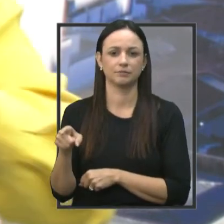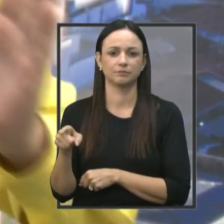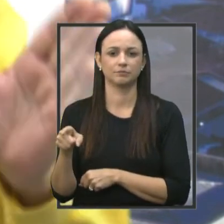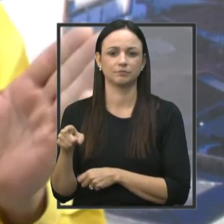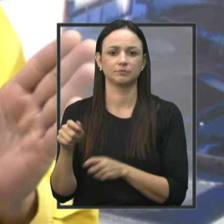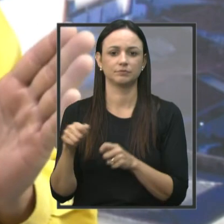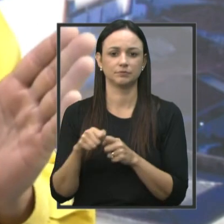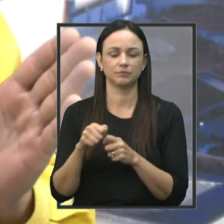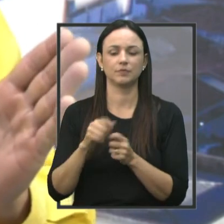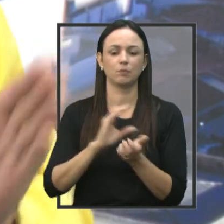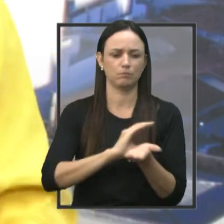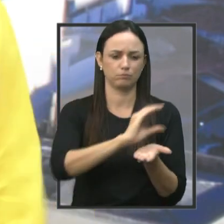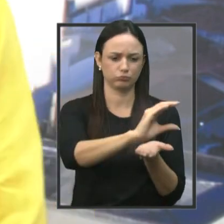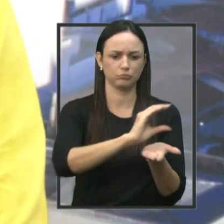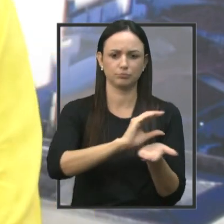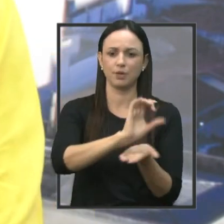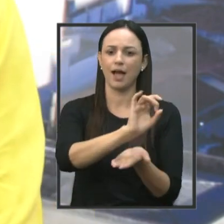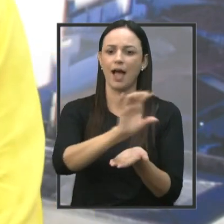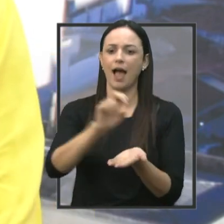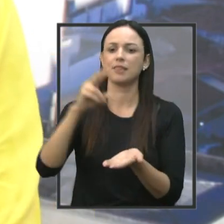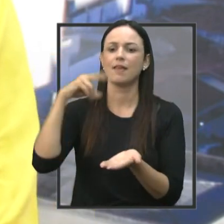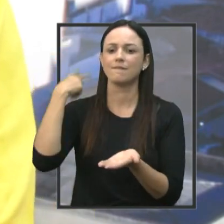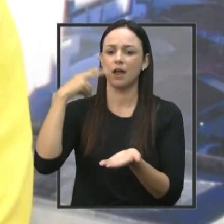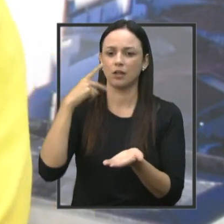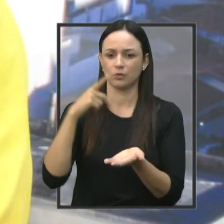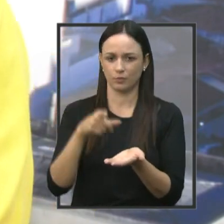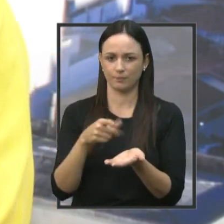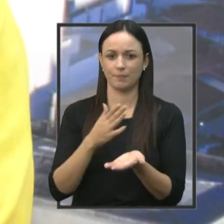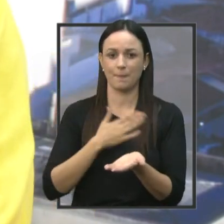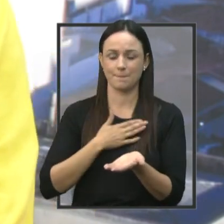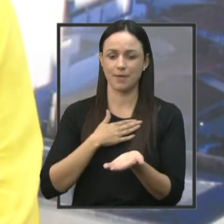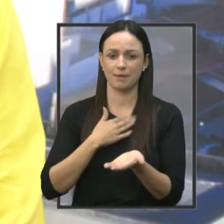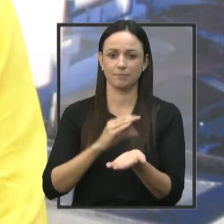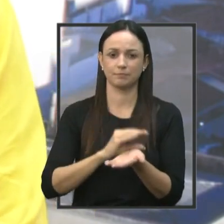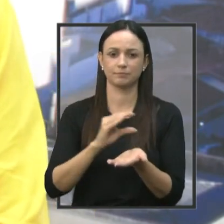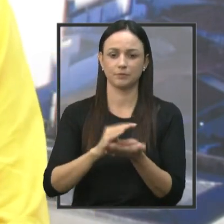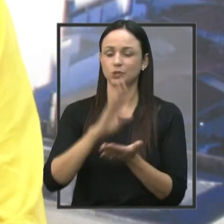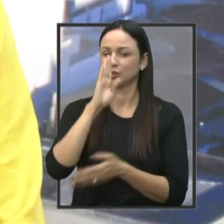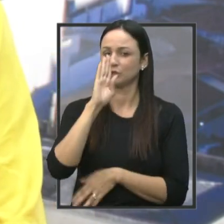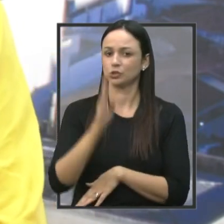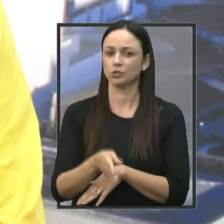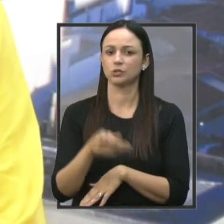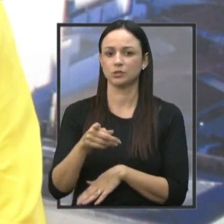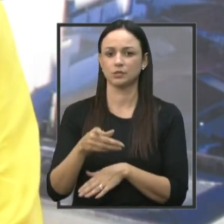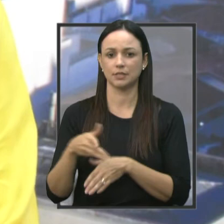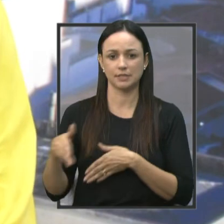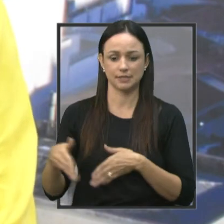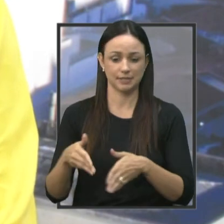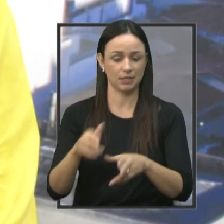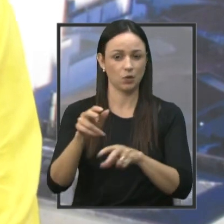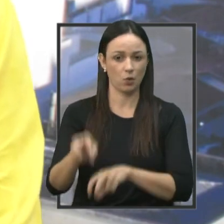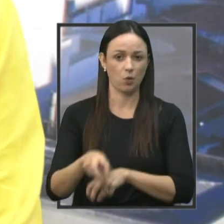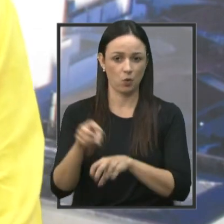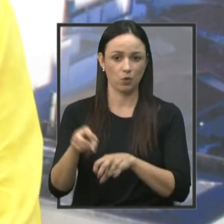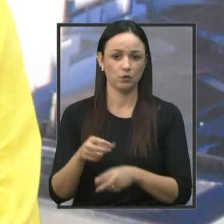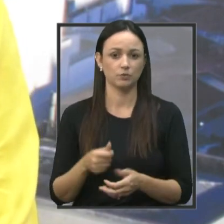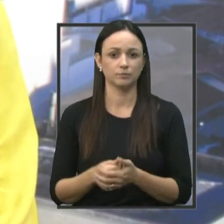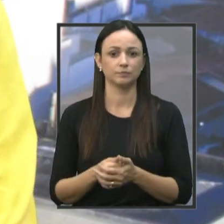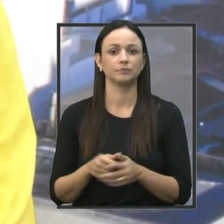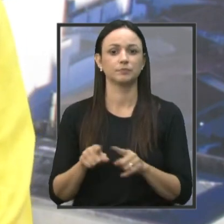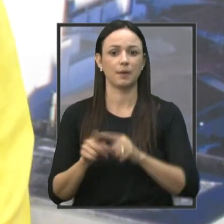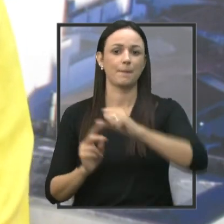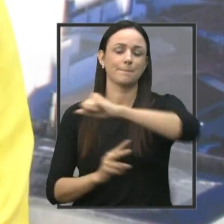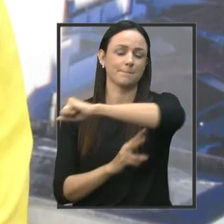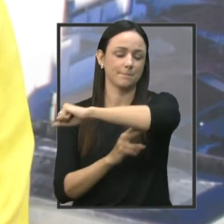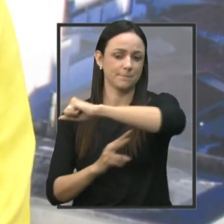emenda para cada vereador. A emenda minha, eu coloquei diretamente para as estradas rurais e para as